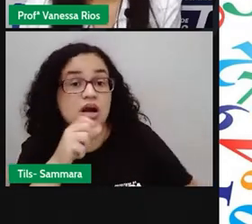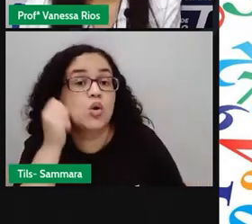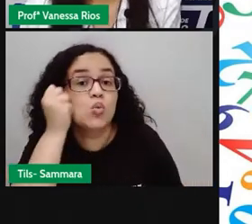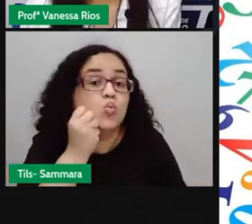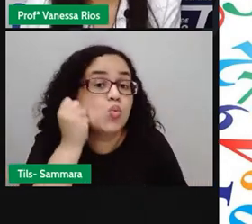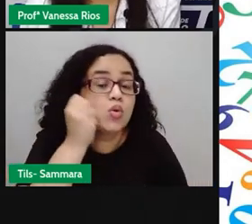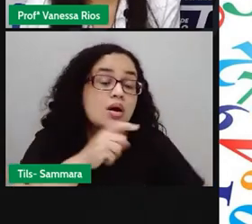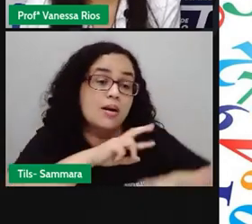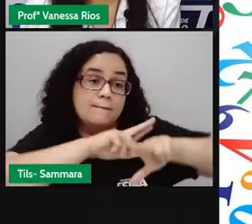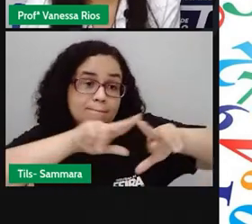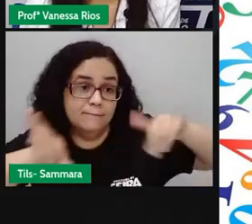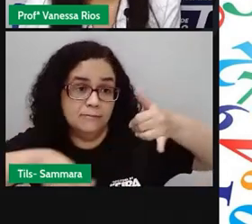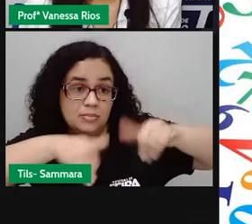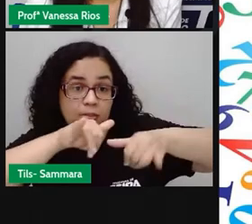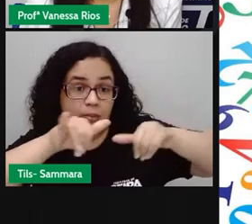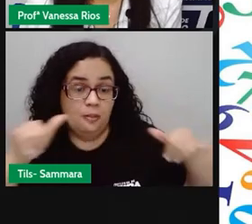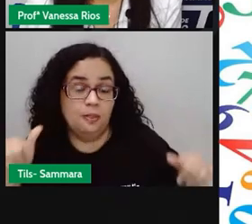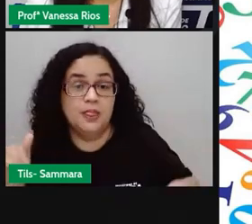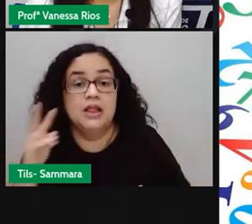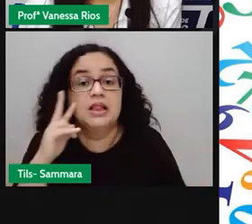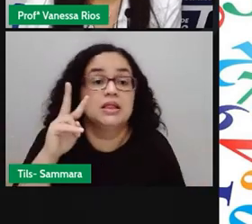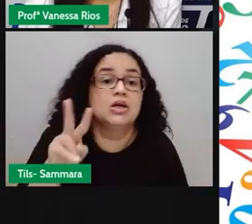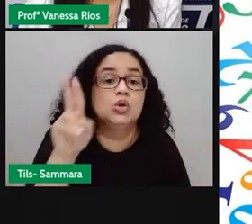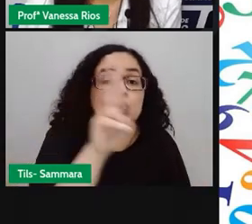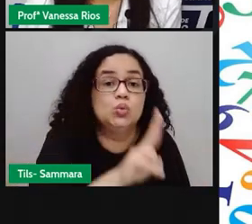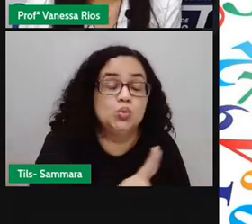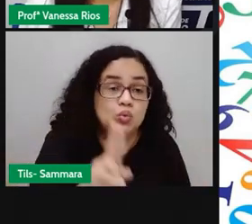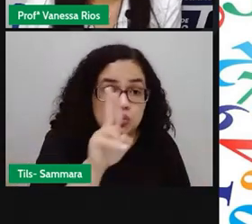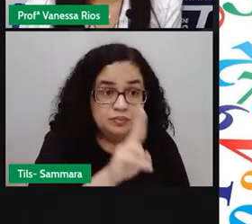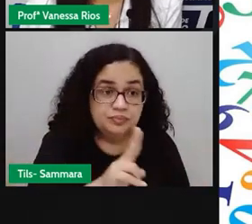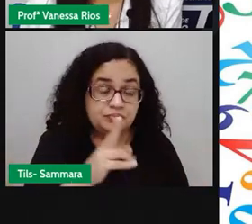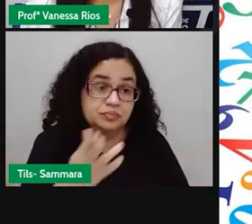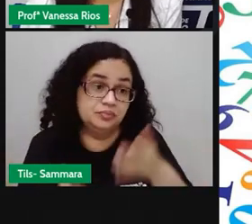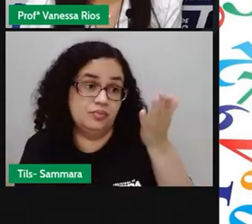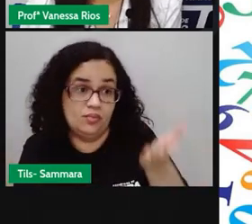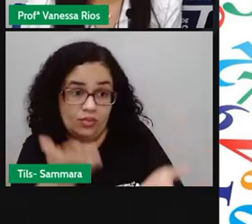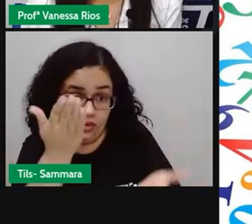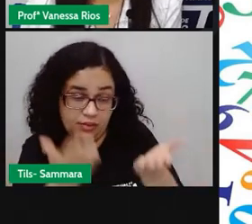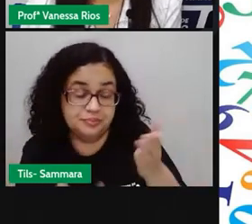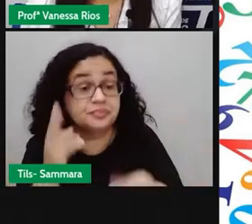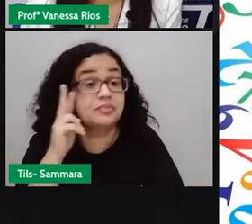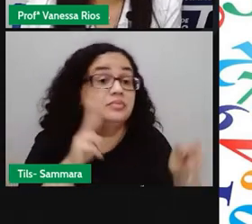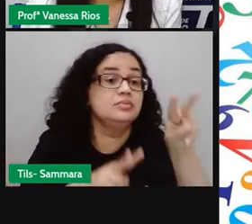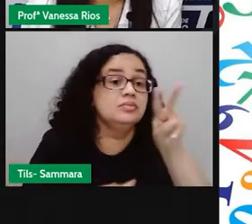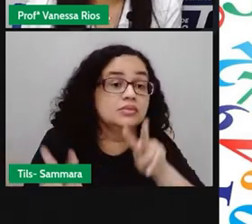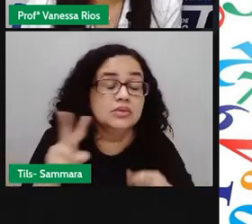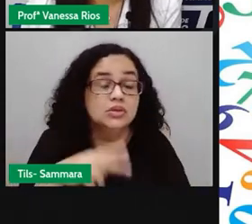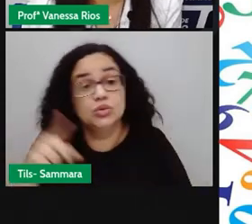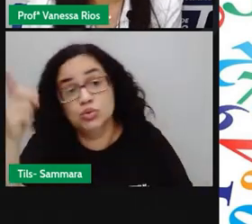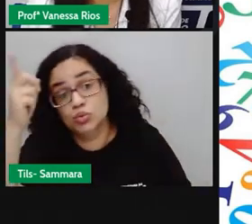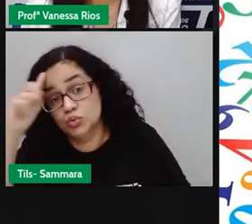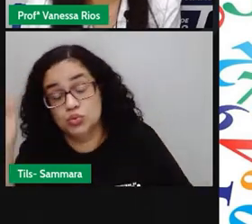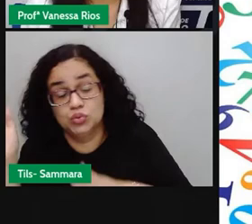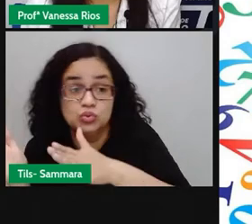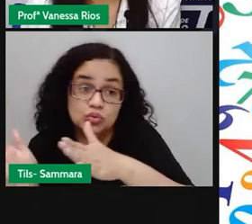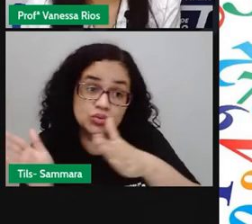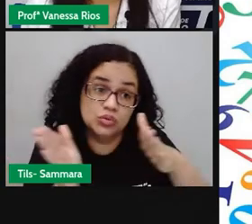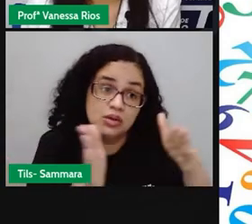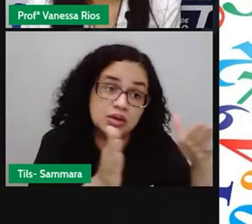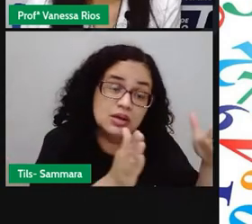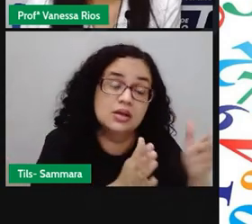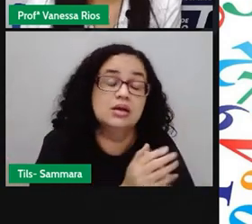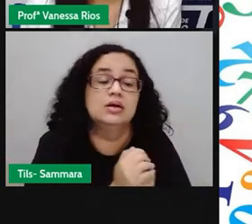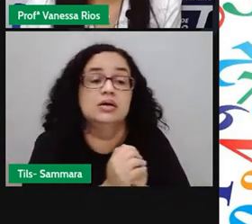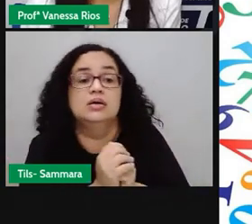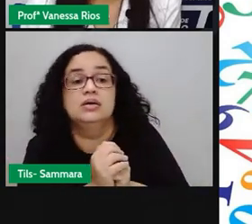sucos, produtos de limpeza. Então, é a unidade, né, de medida que a gente mais observa em nosso dia a dia quando a gente quer